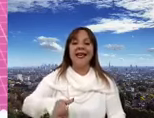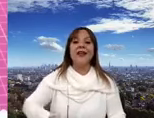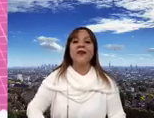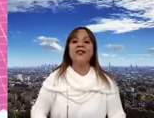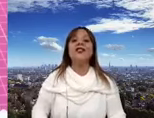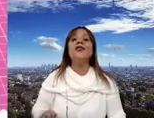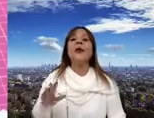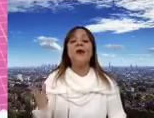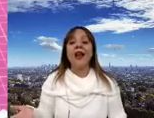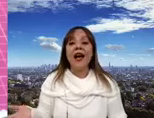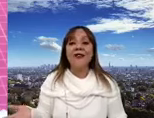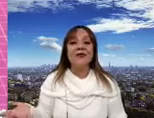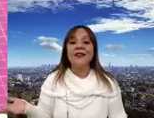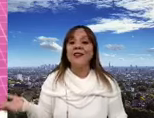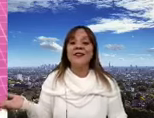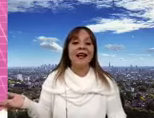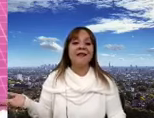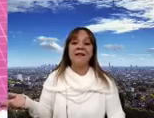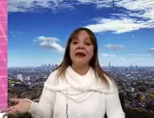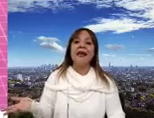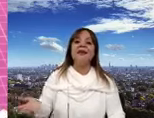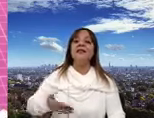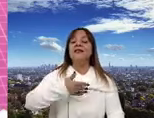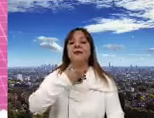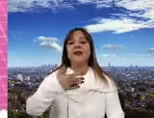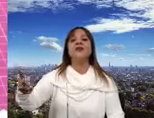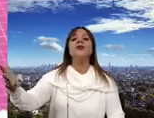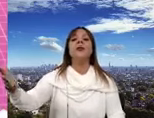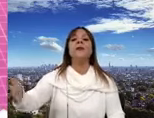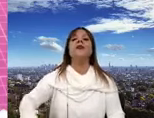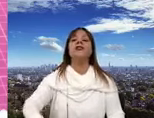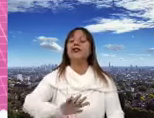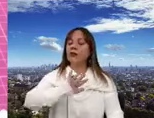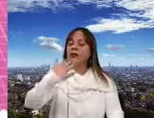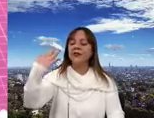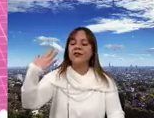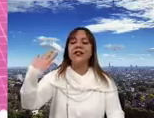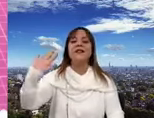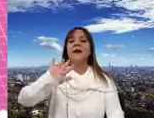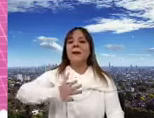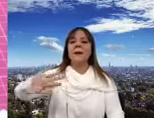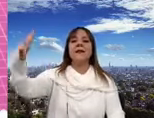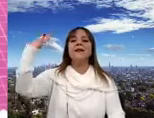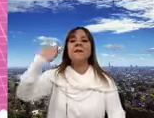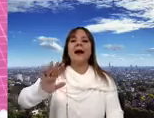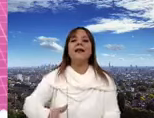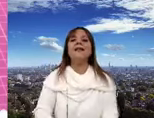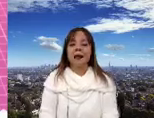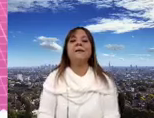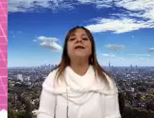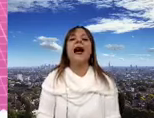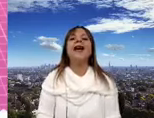gente, com o Cláudio, marido dela também. Então vai ser um mês de muito amor, que a gente convida vocês para participarem sempre,